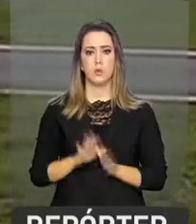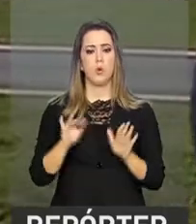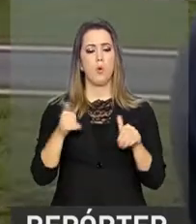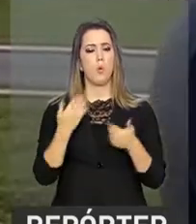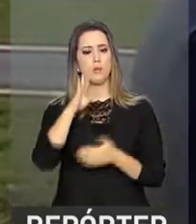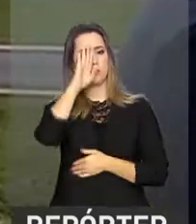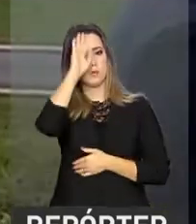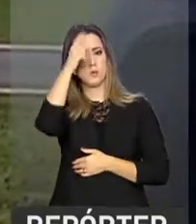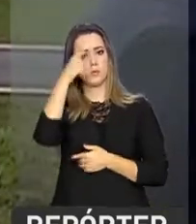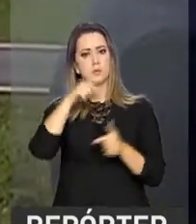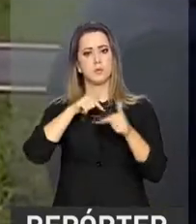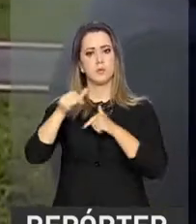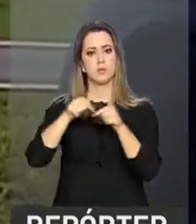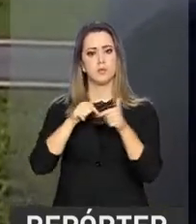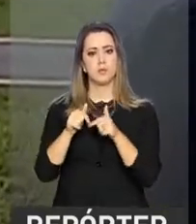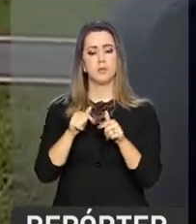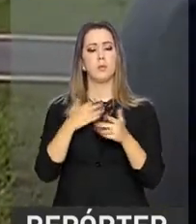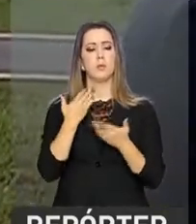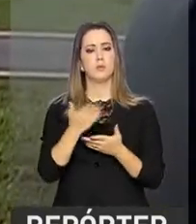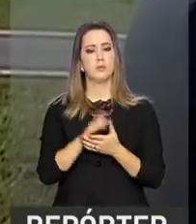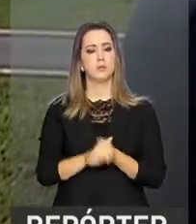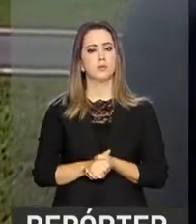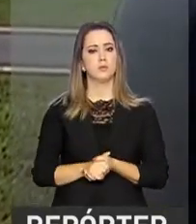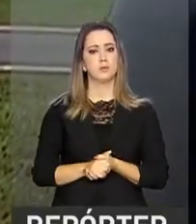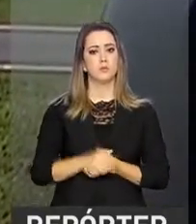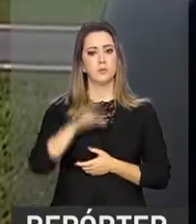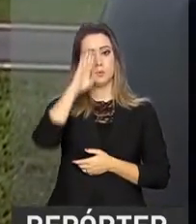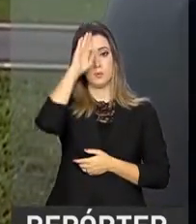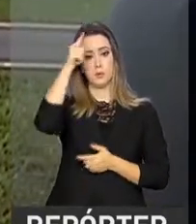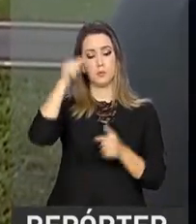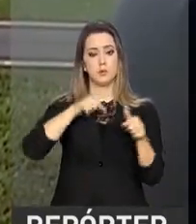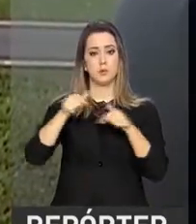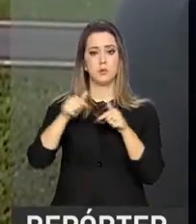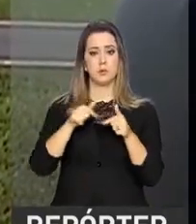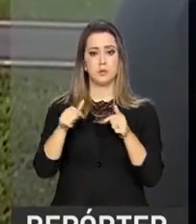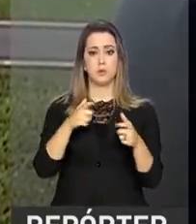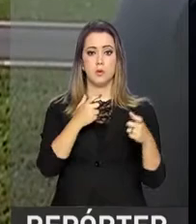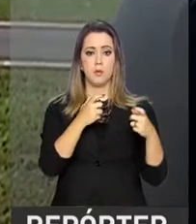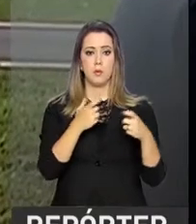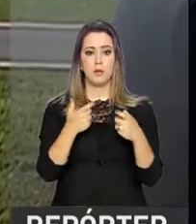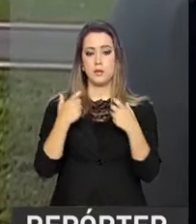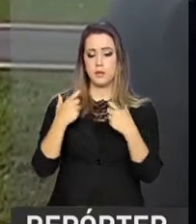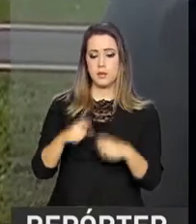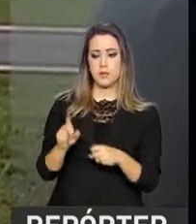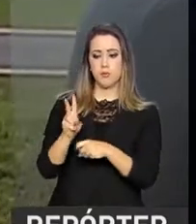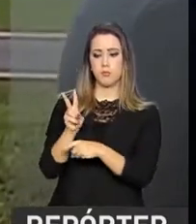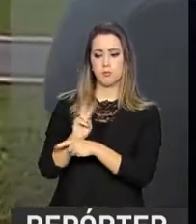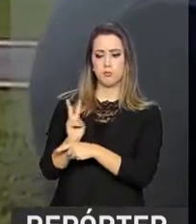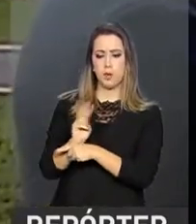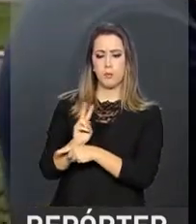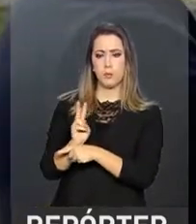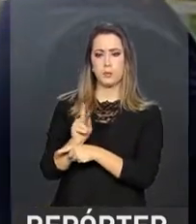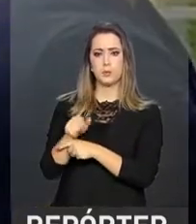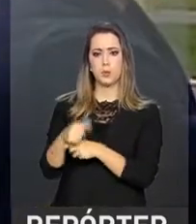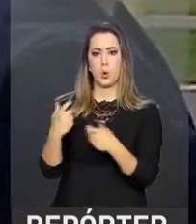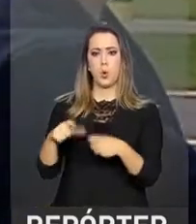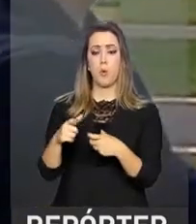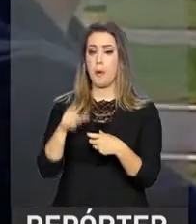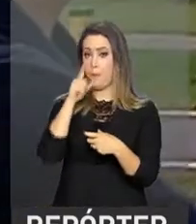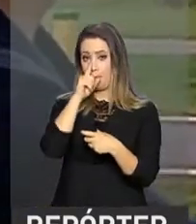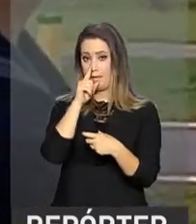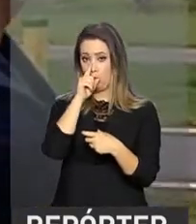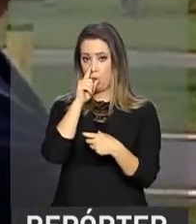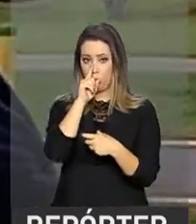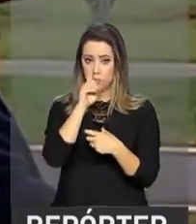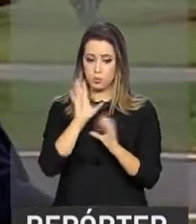as principais ações dessa operação. A principal ação é a ocupação daqueles pontos estratégicos, os pontos onde a gente tem o maior risco,